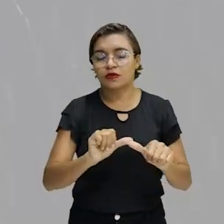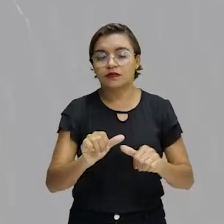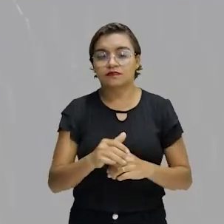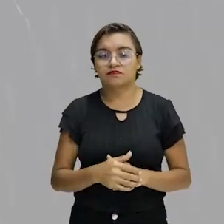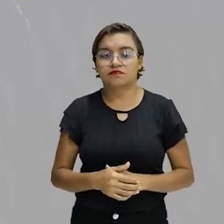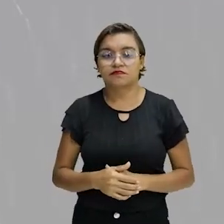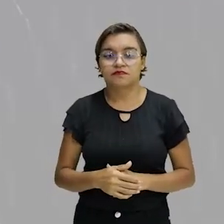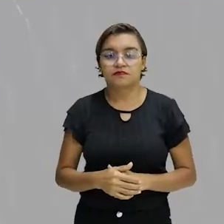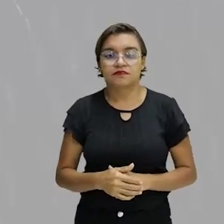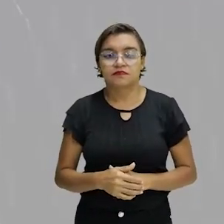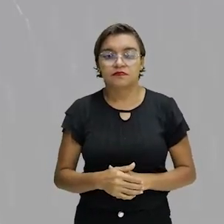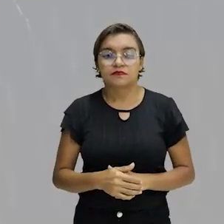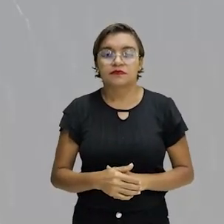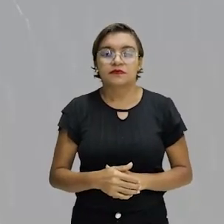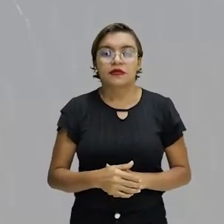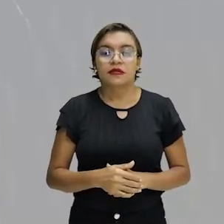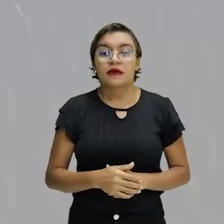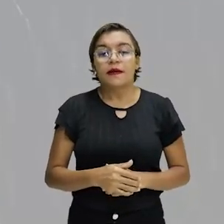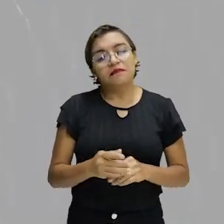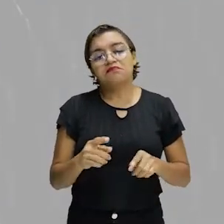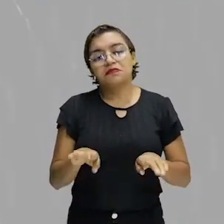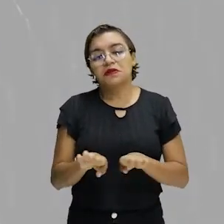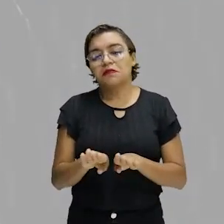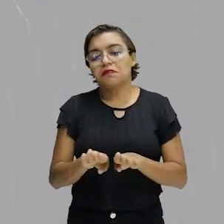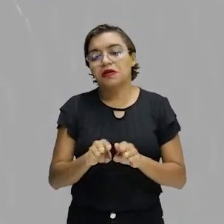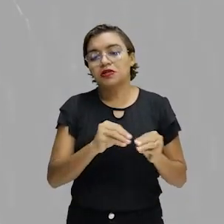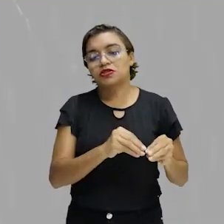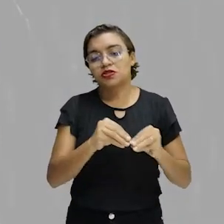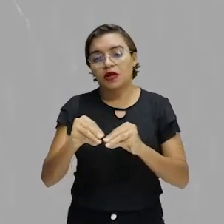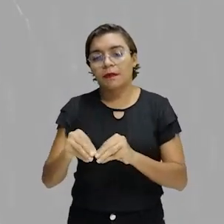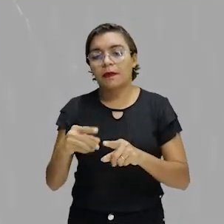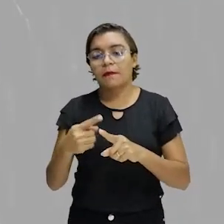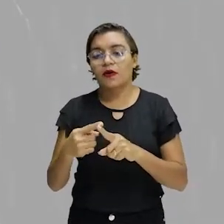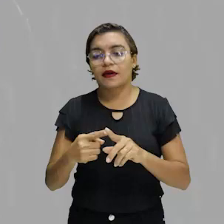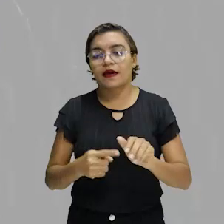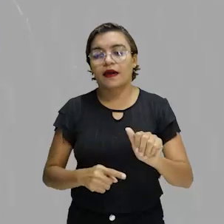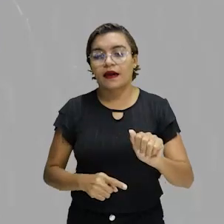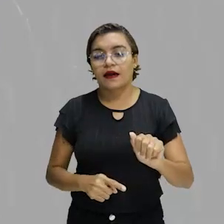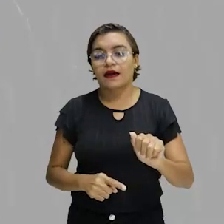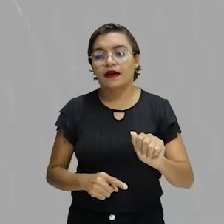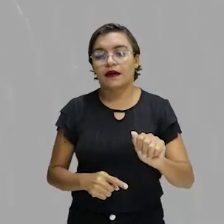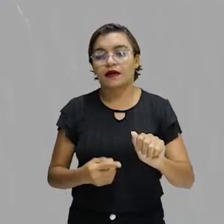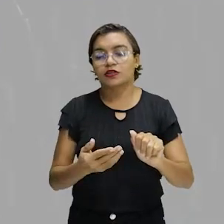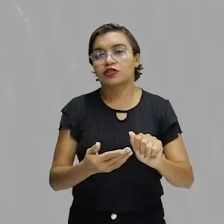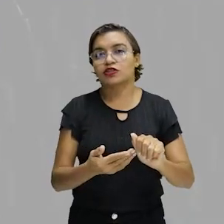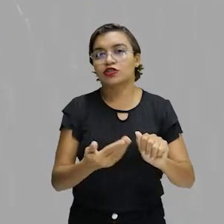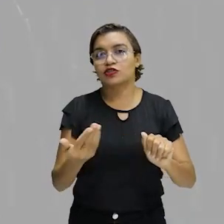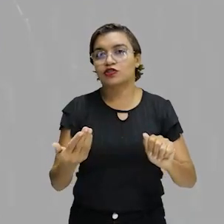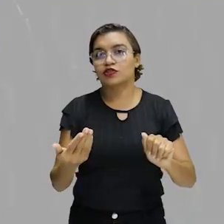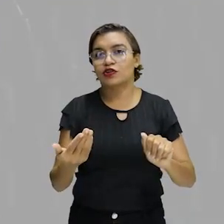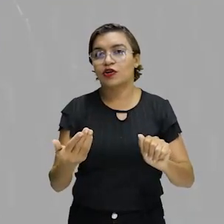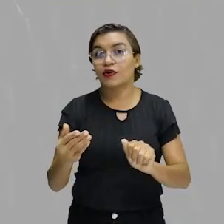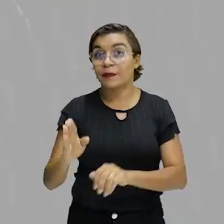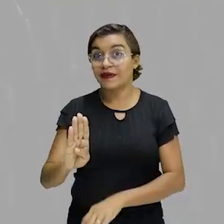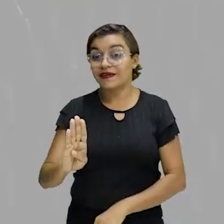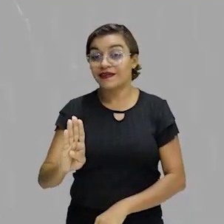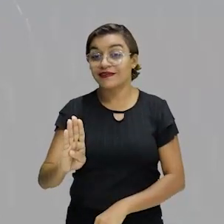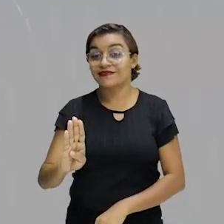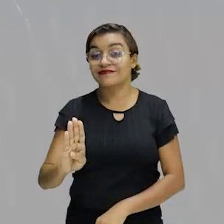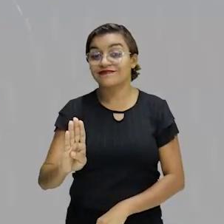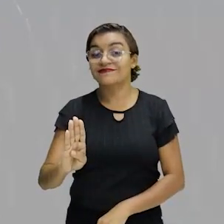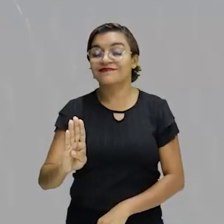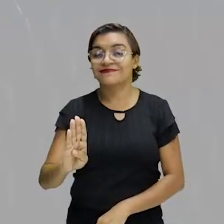chamar de reação de deslocamento porque eu posso dizer que o a deslocou o elemento B certo